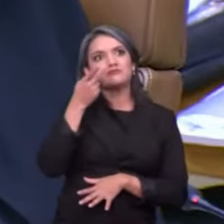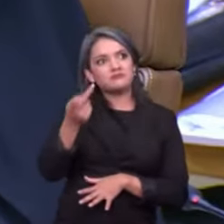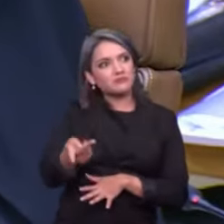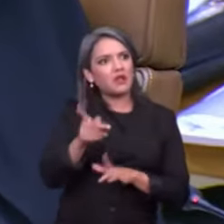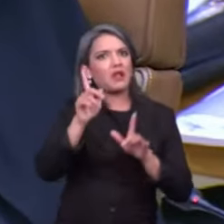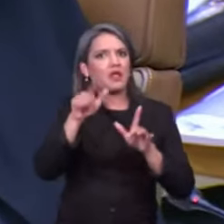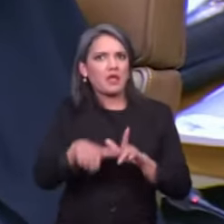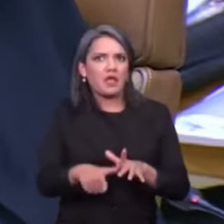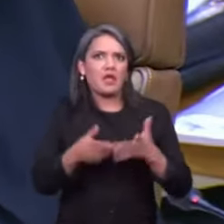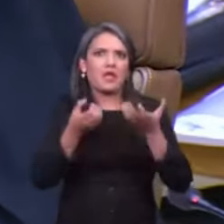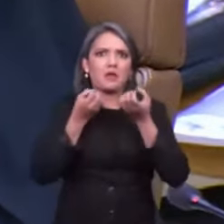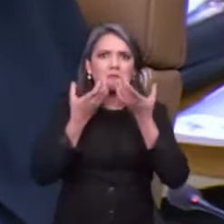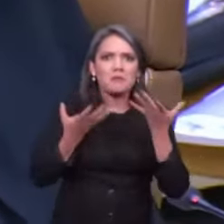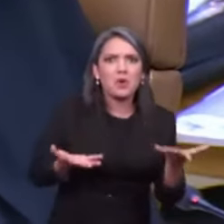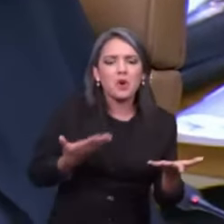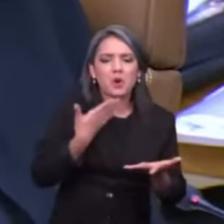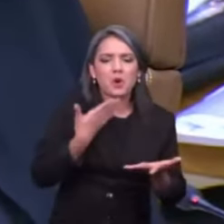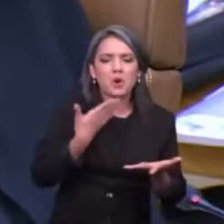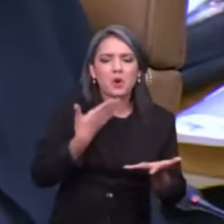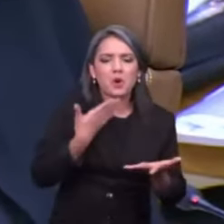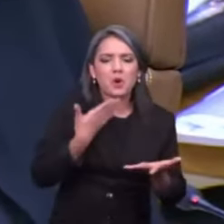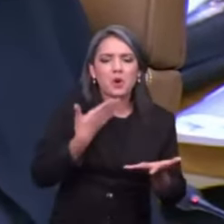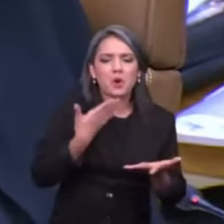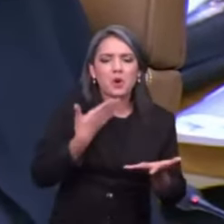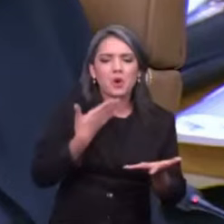aberto, limite às penas e